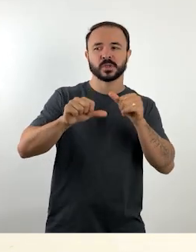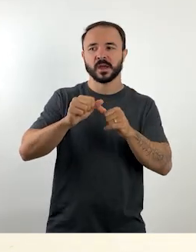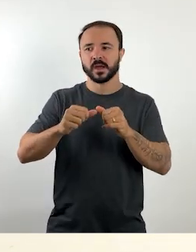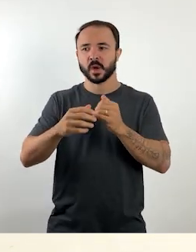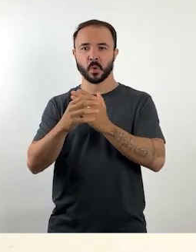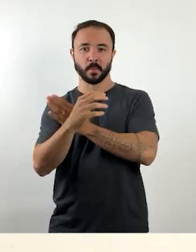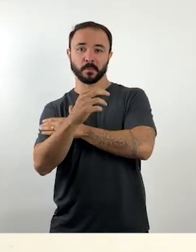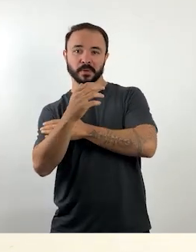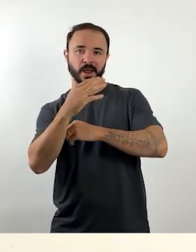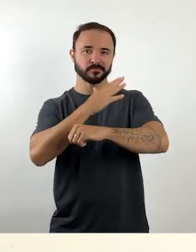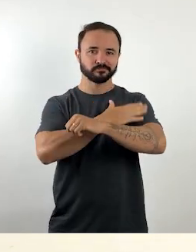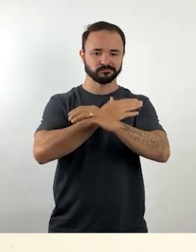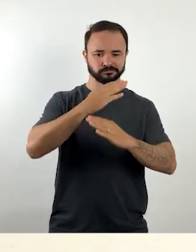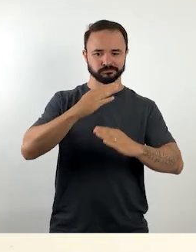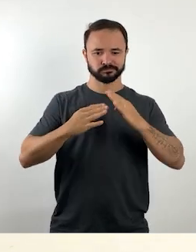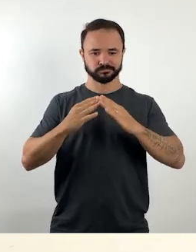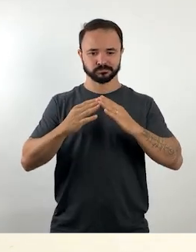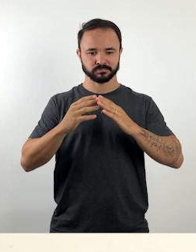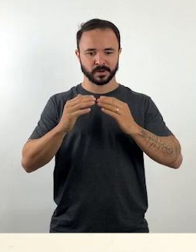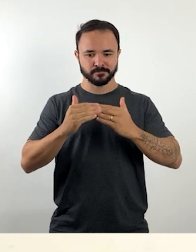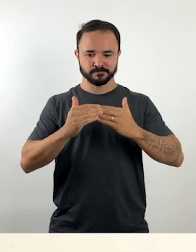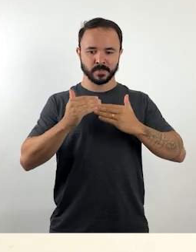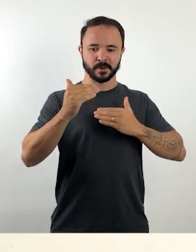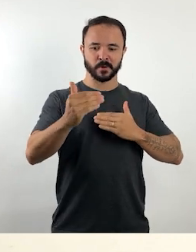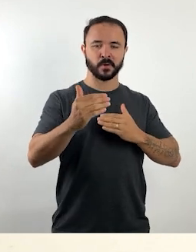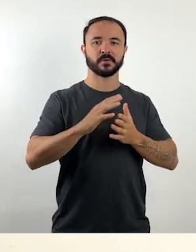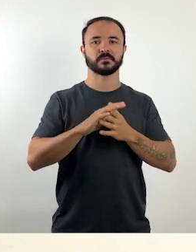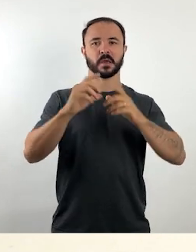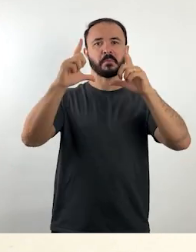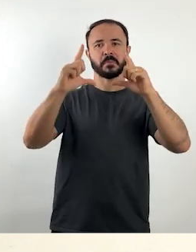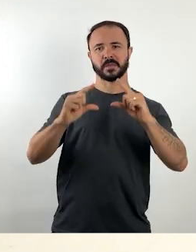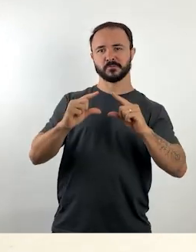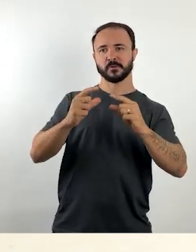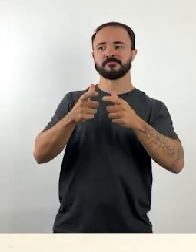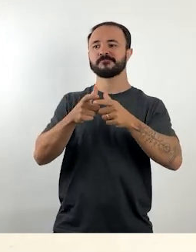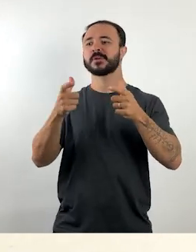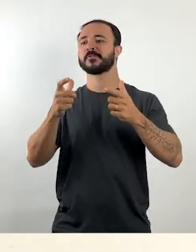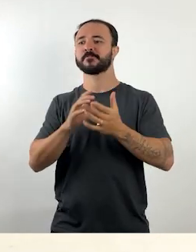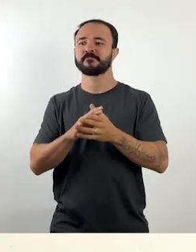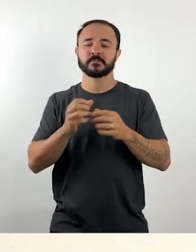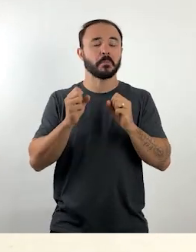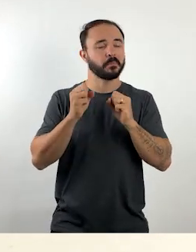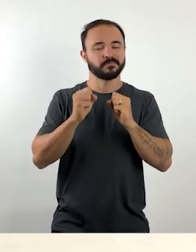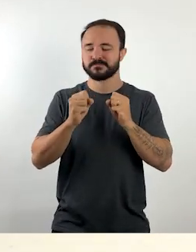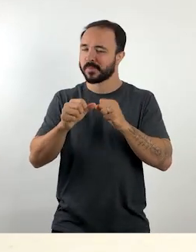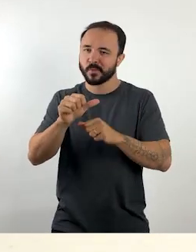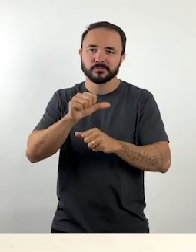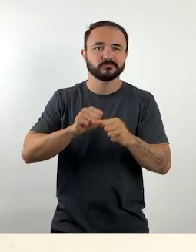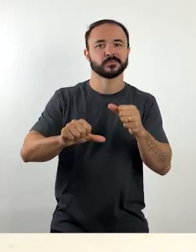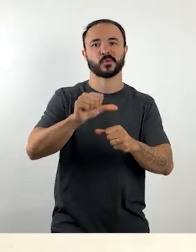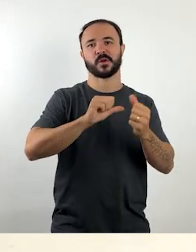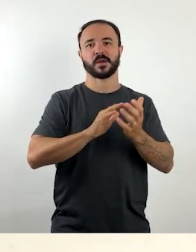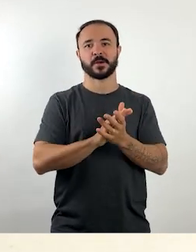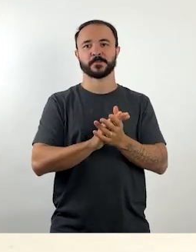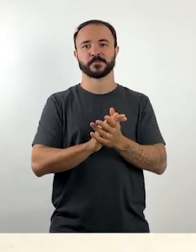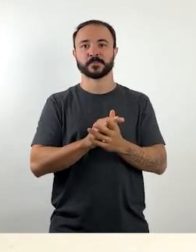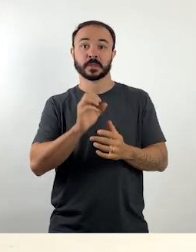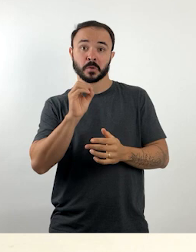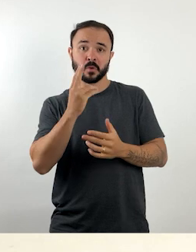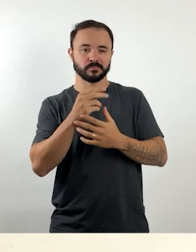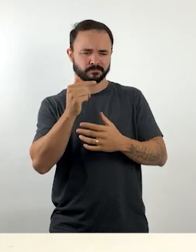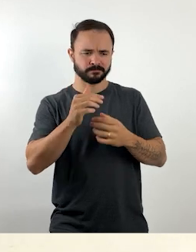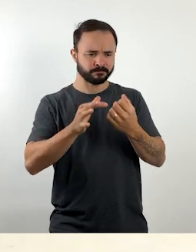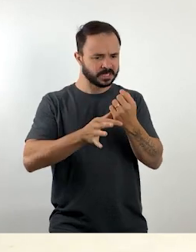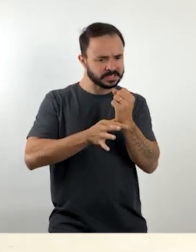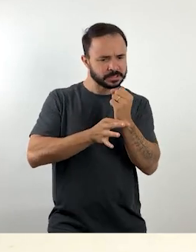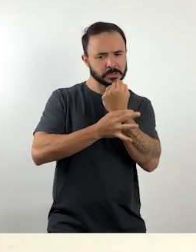o braço, eu quero deixar o braço maior, eu quero deixar o braço menor. Eu quero deixar com que ele fique mais fixo.